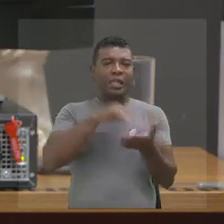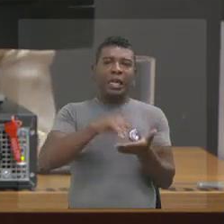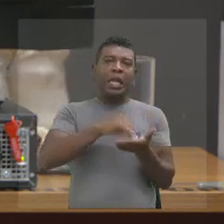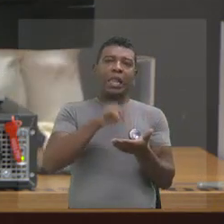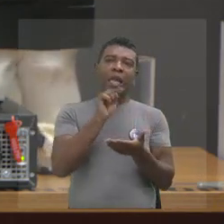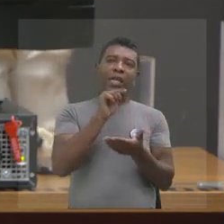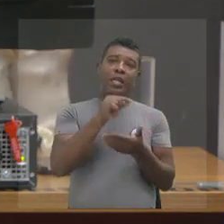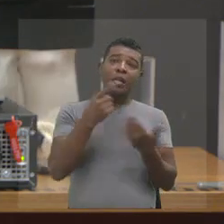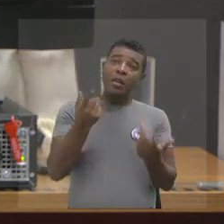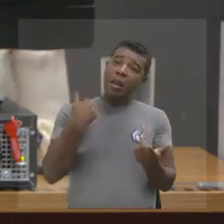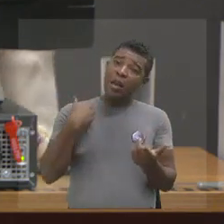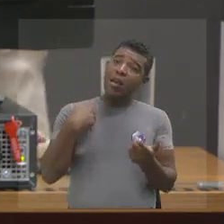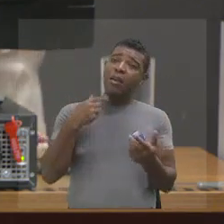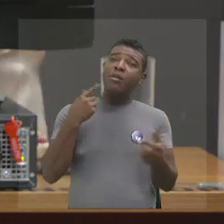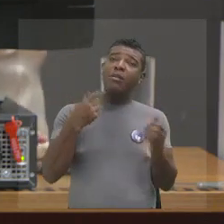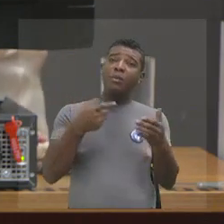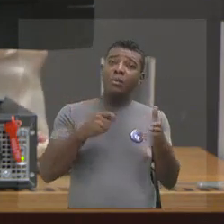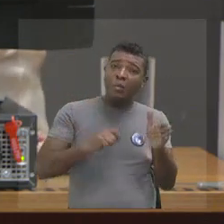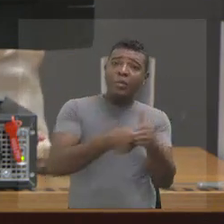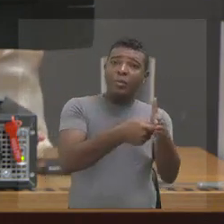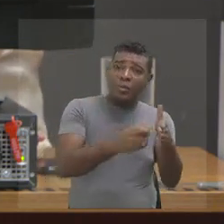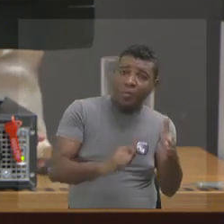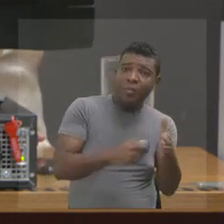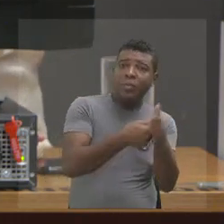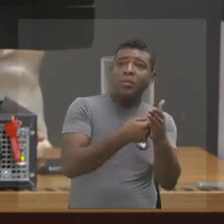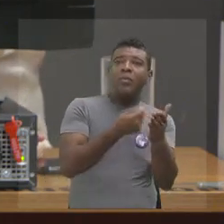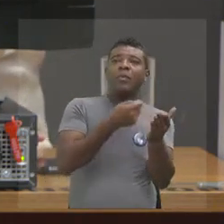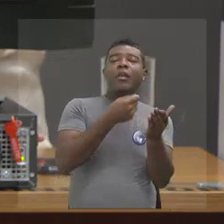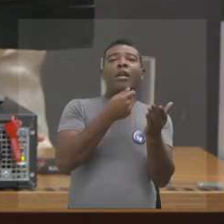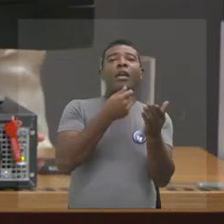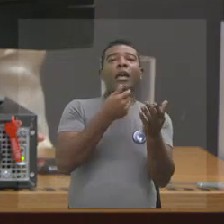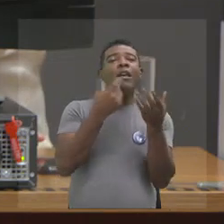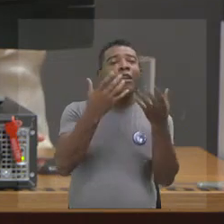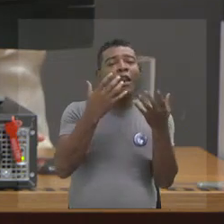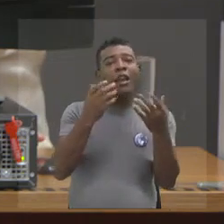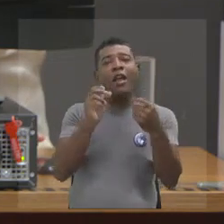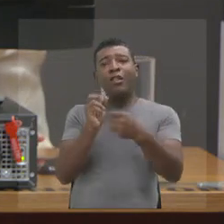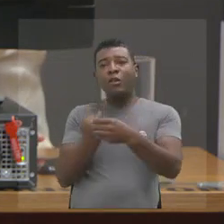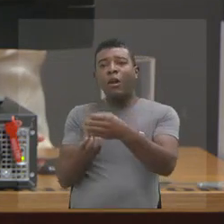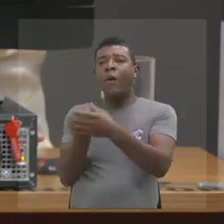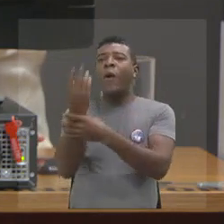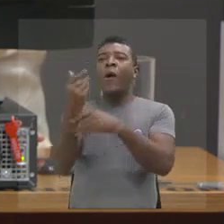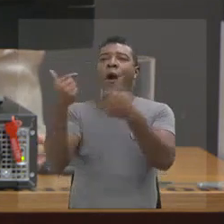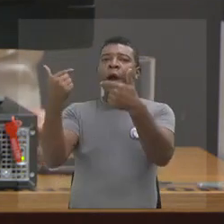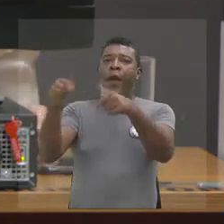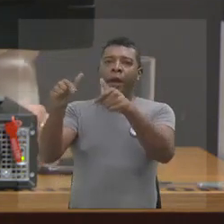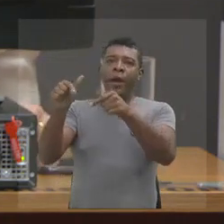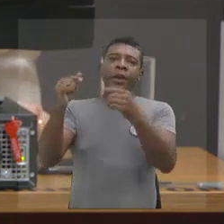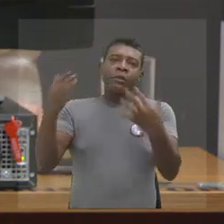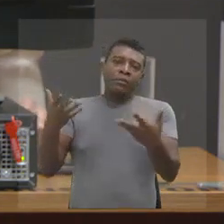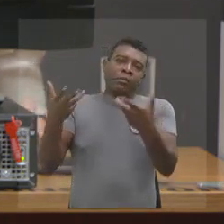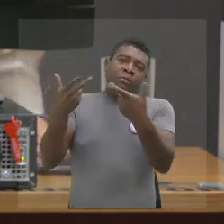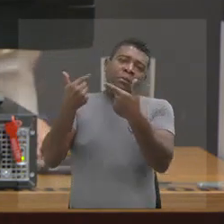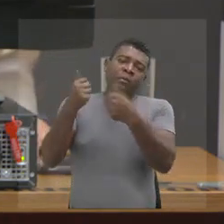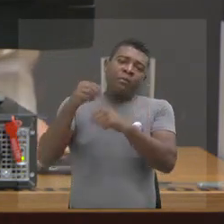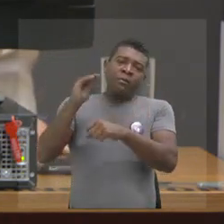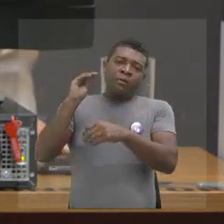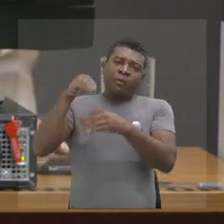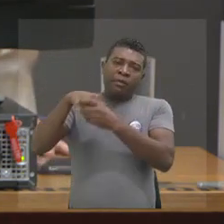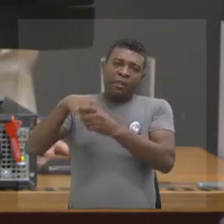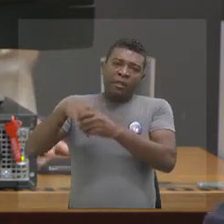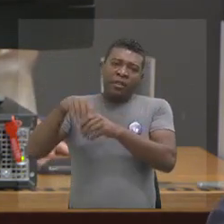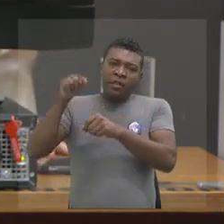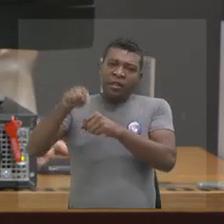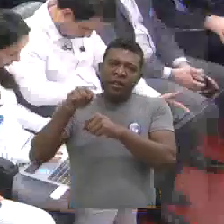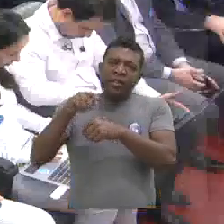para gerar empregos de qualidade no nosso estado Então graças a Deus o governo